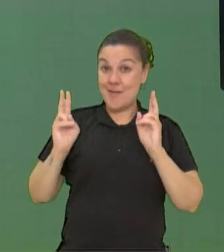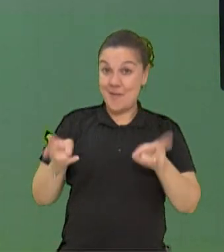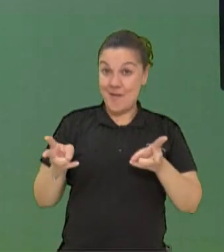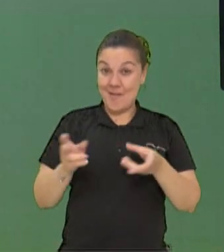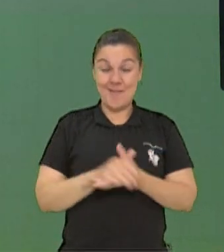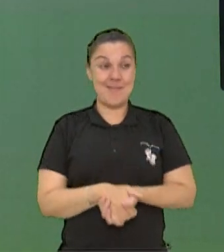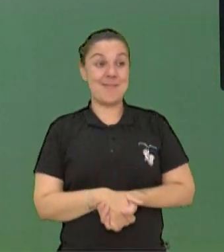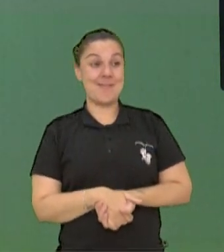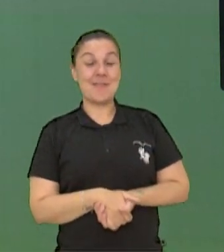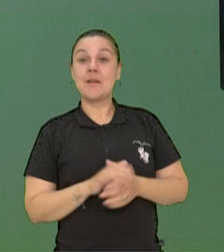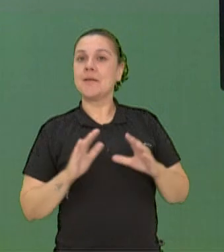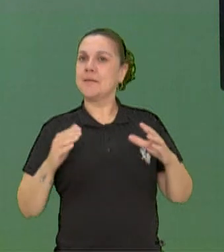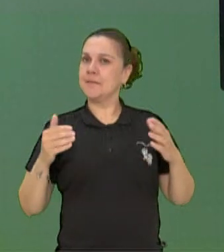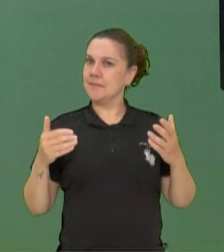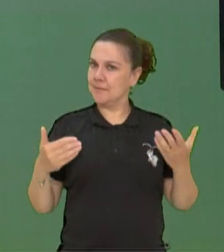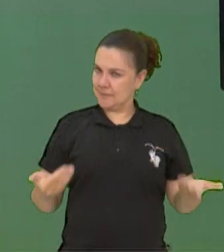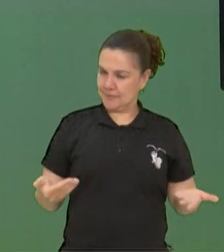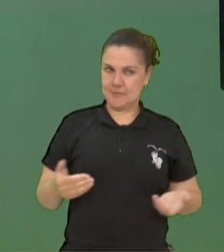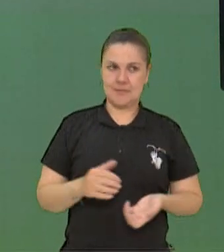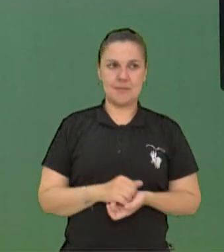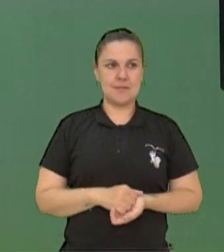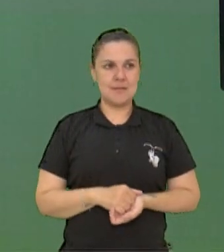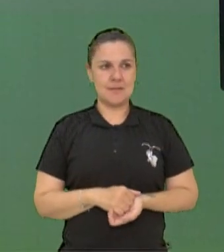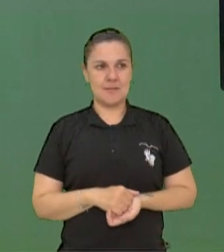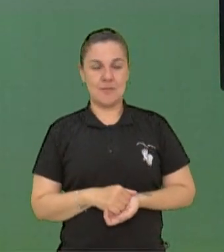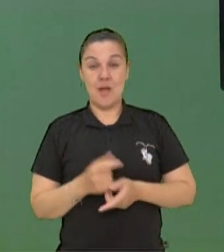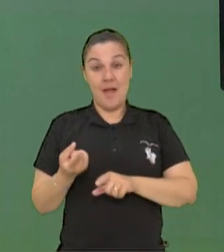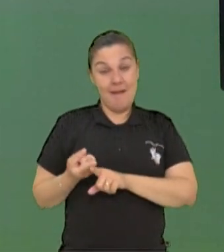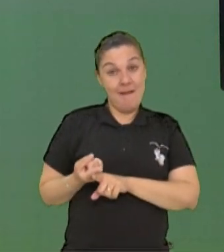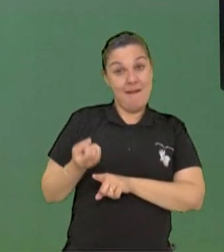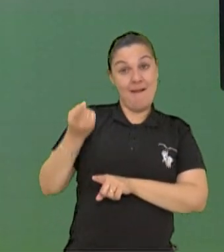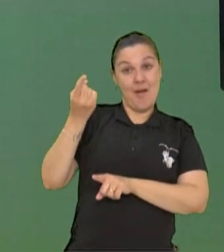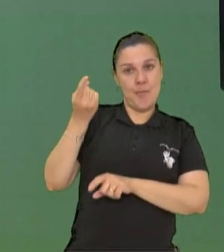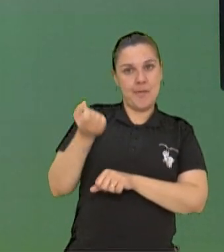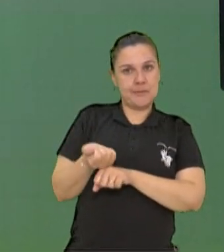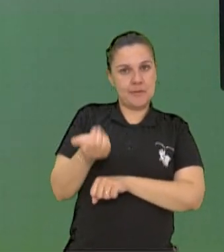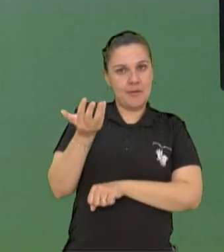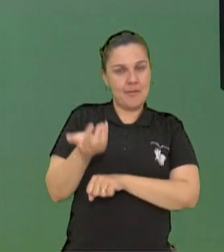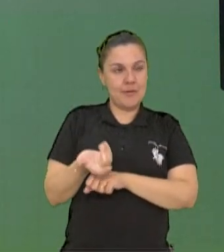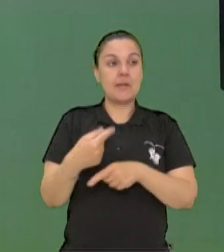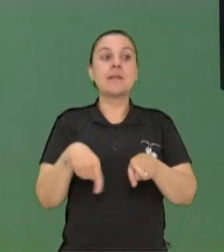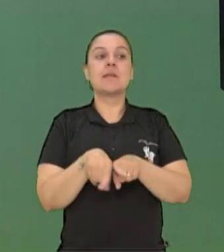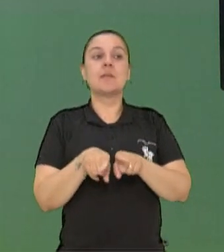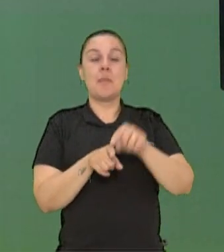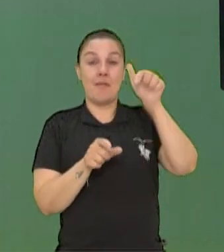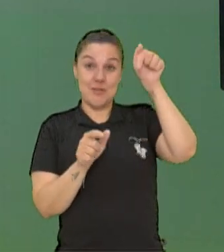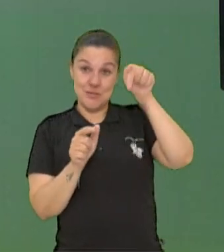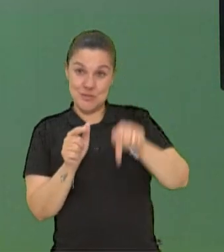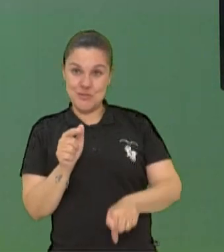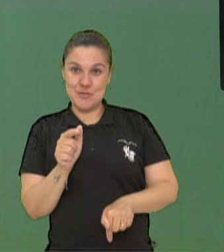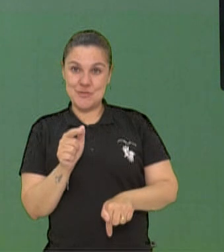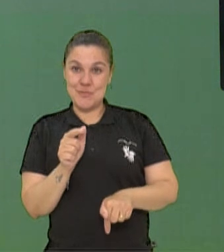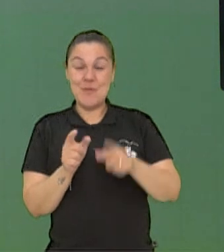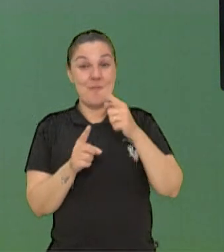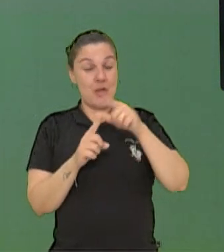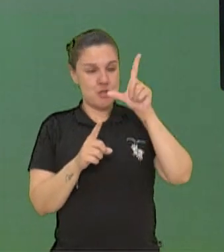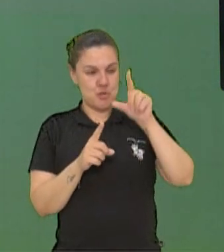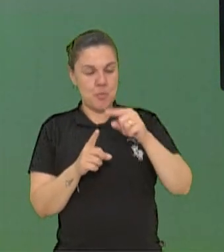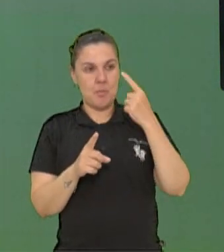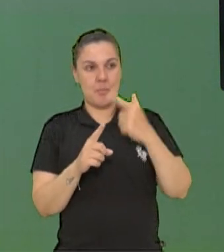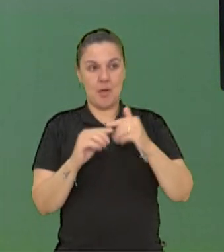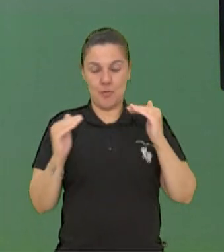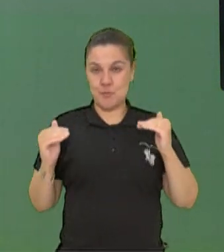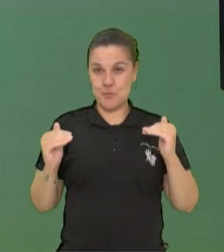velocidade. Então, o que você conclui? Que aumenta a frequência, então o lambda tem que diminuir para você manter o